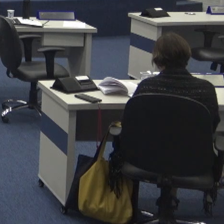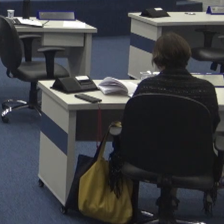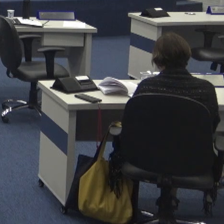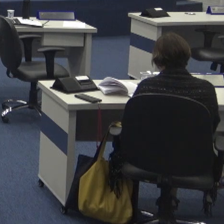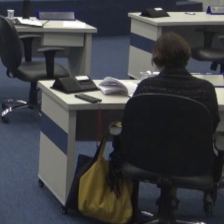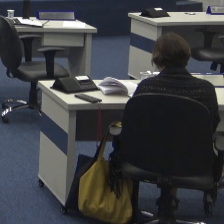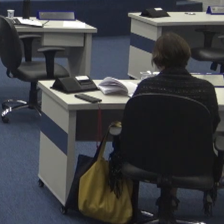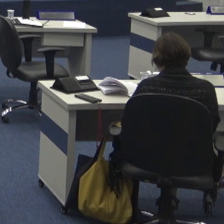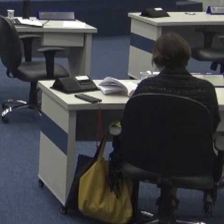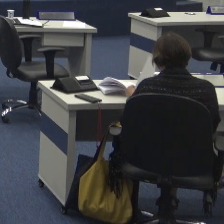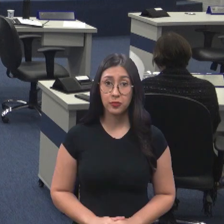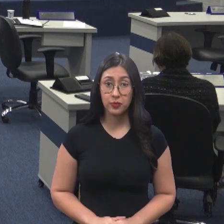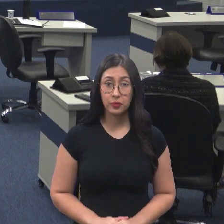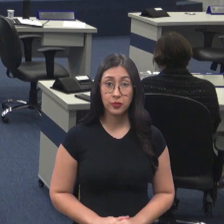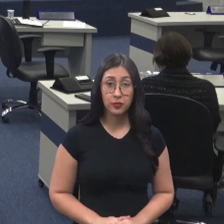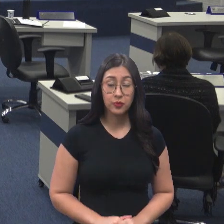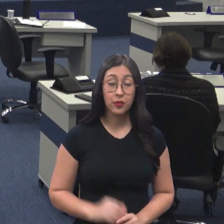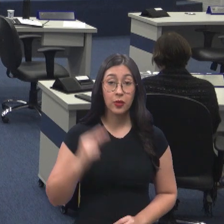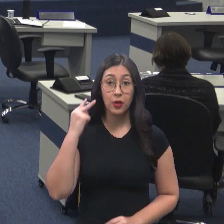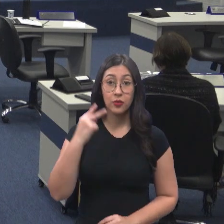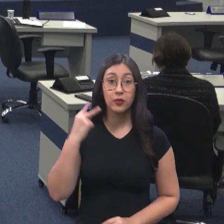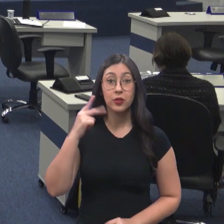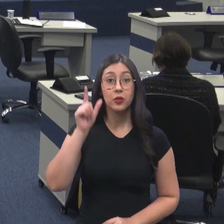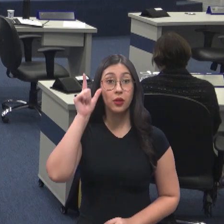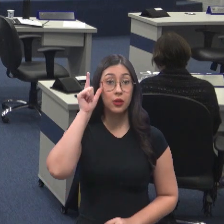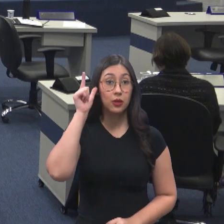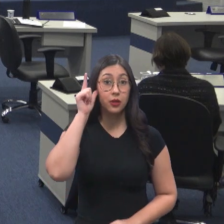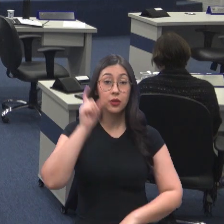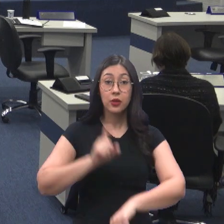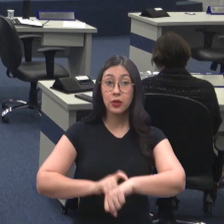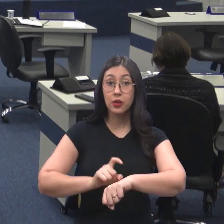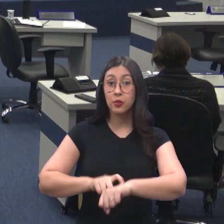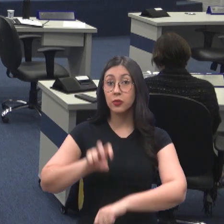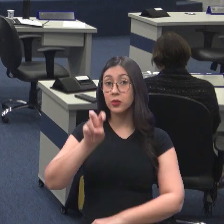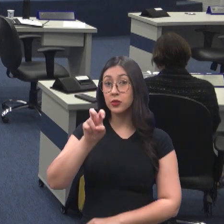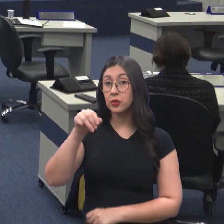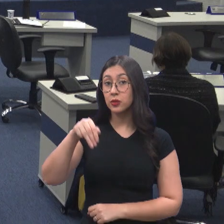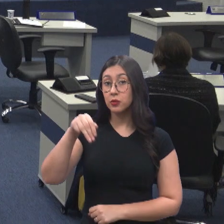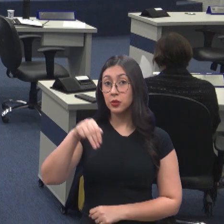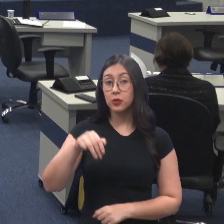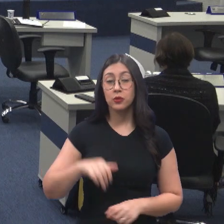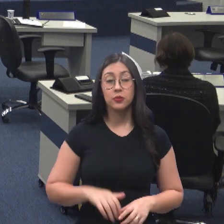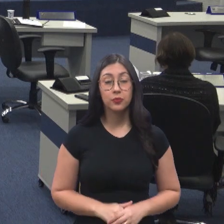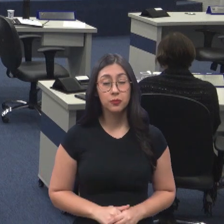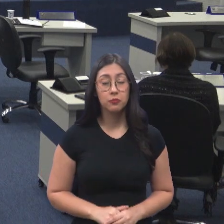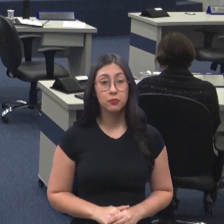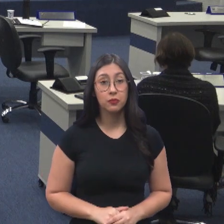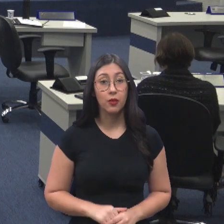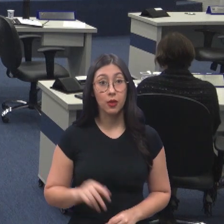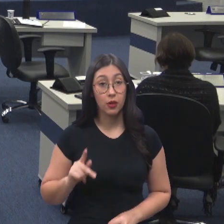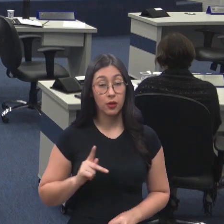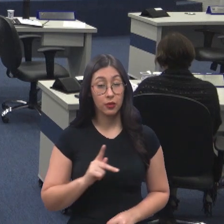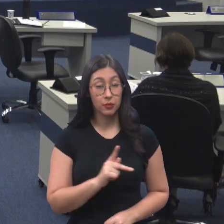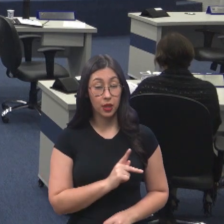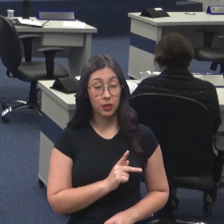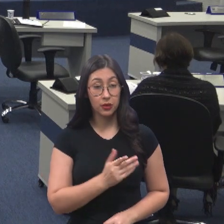Com a palavra o vereador Lino Bispo, um tempo de 5 minutos. Senhor presidente, vereador Milton